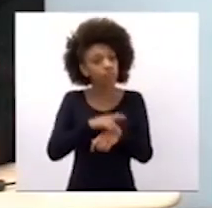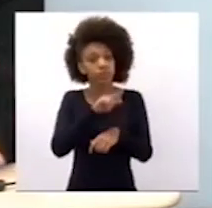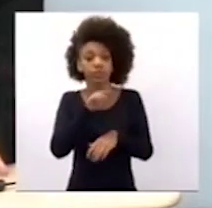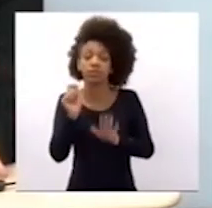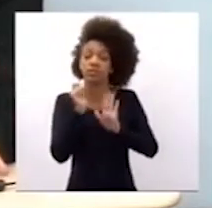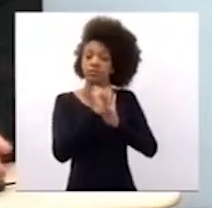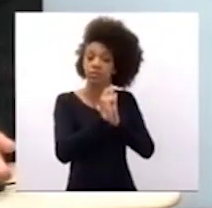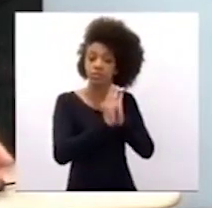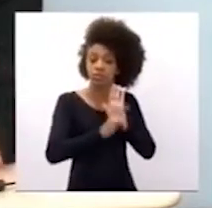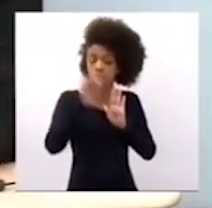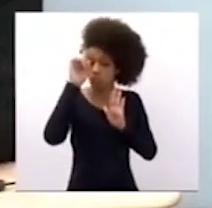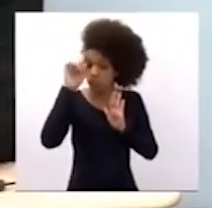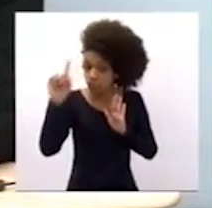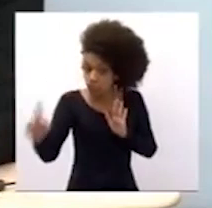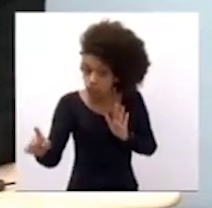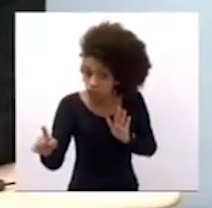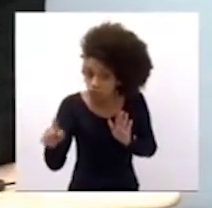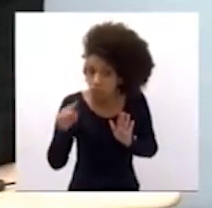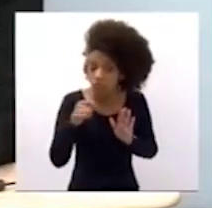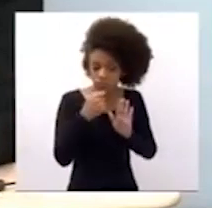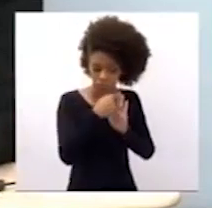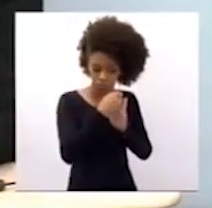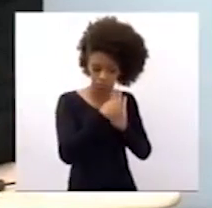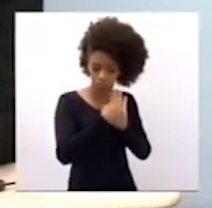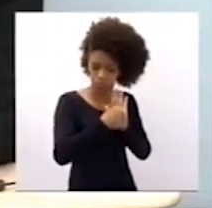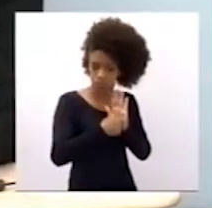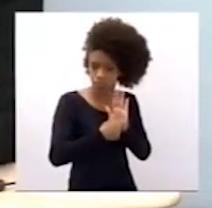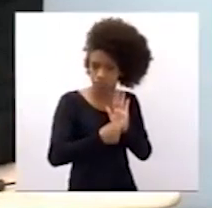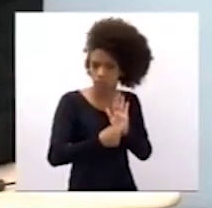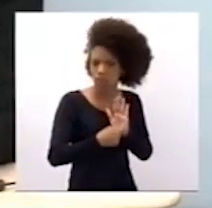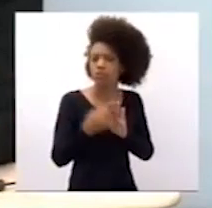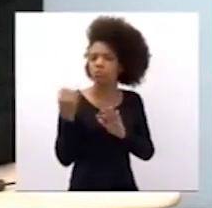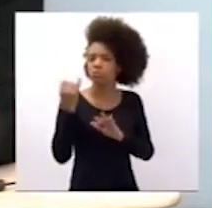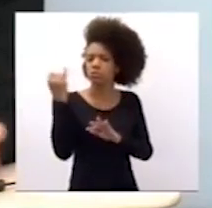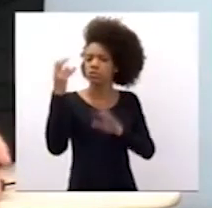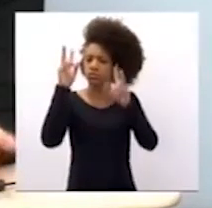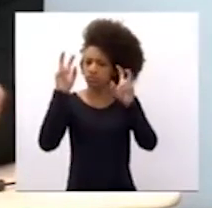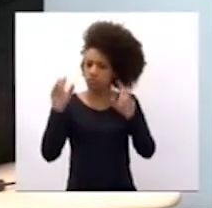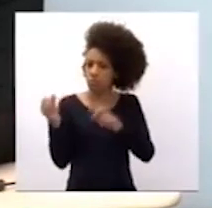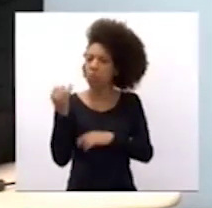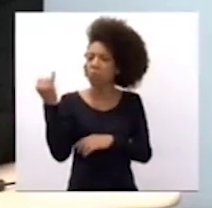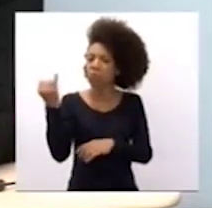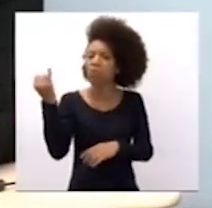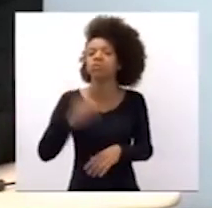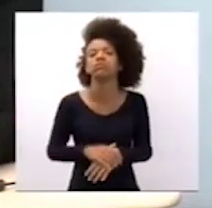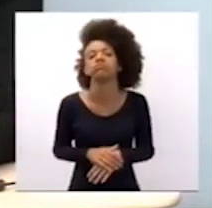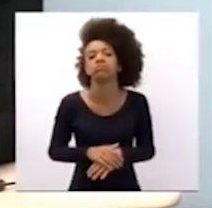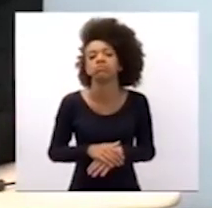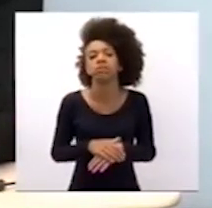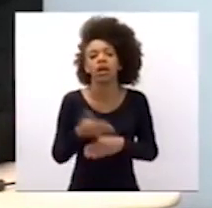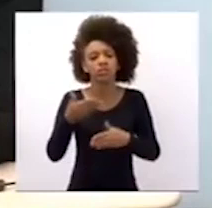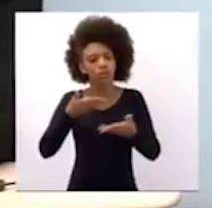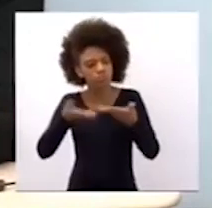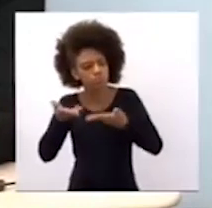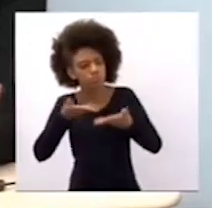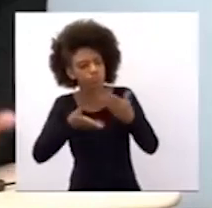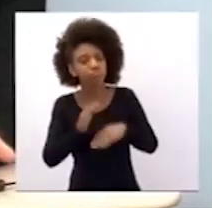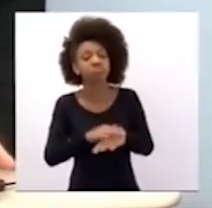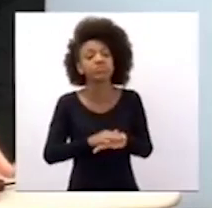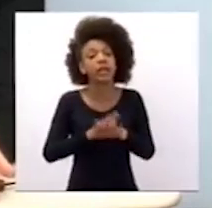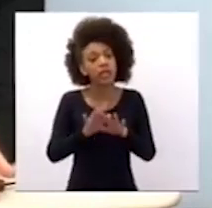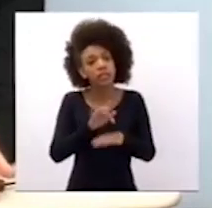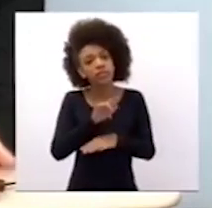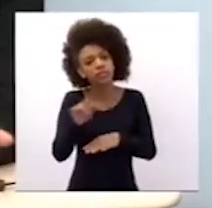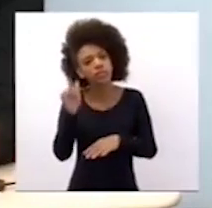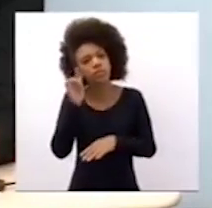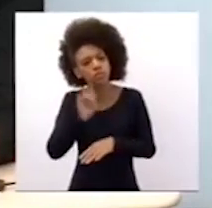a data, que você registre aí os pontos mais importantes, mais relevantes da nossa discussão hoje, e que você já